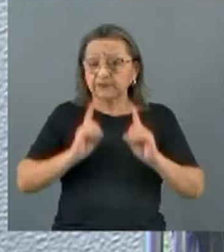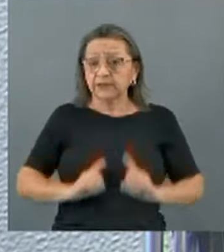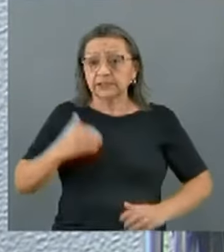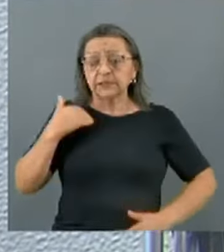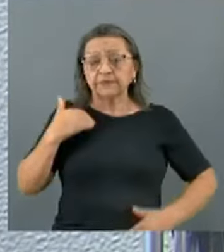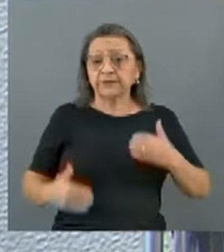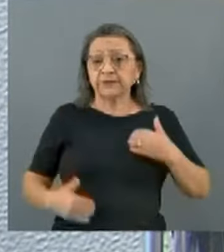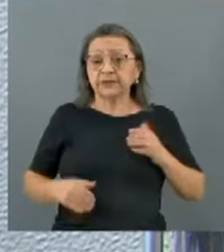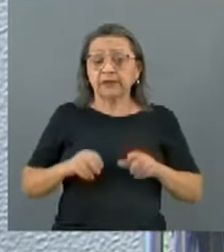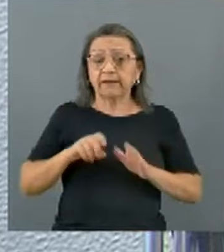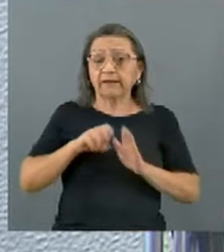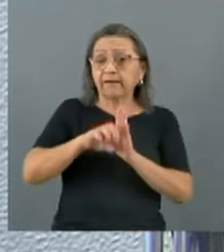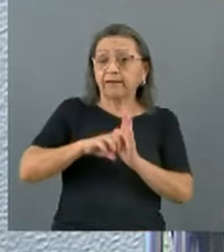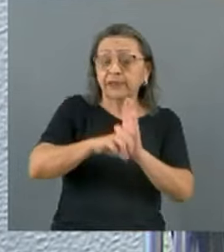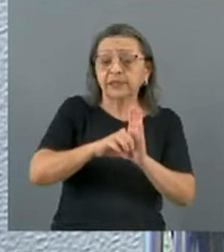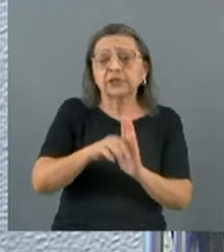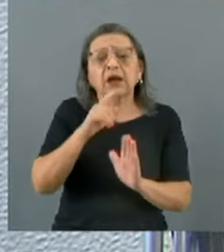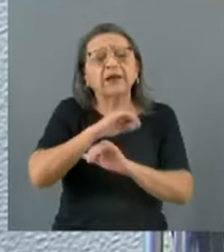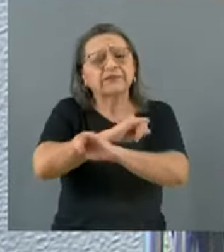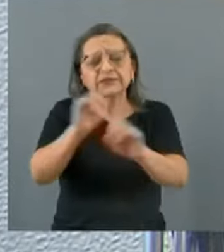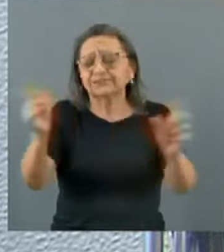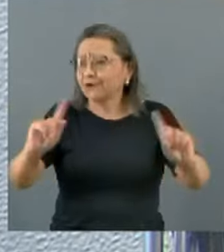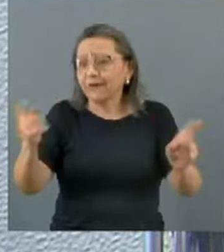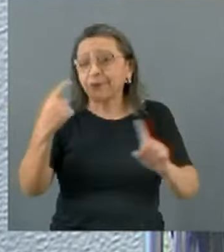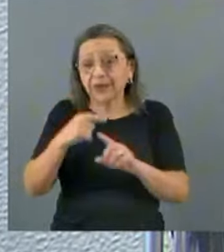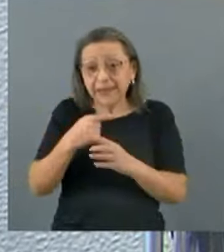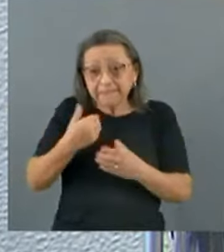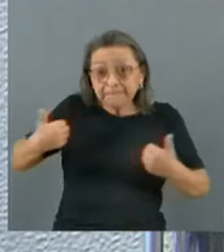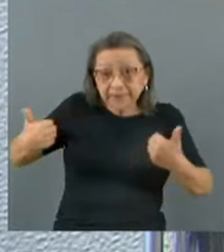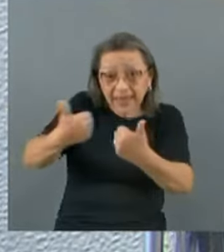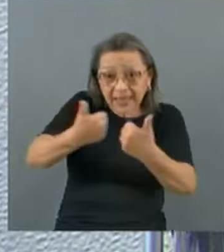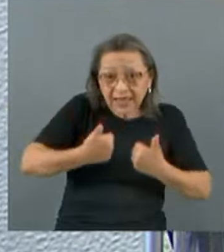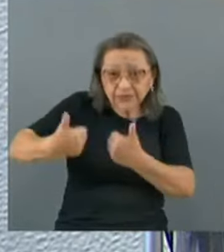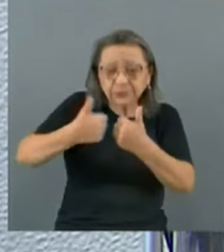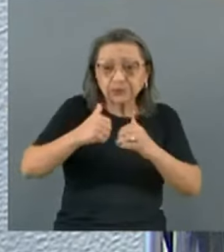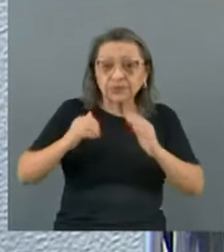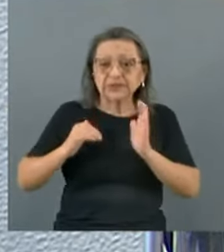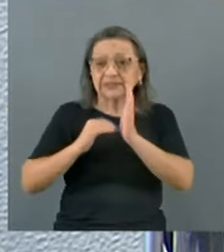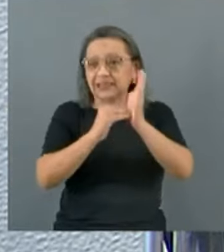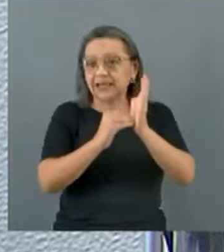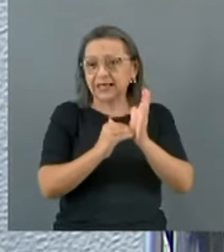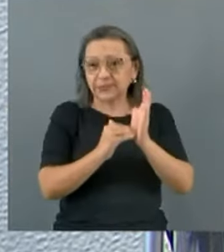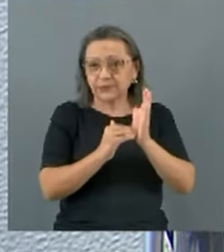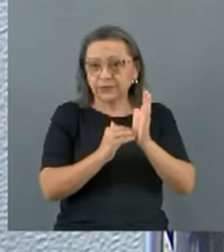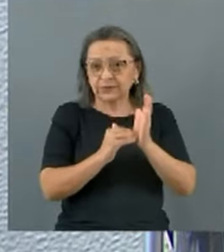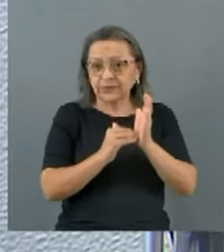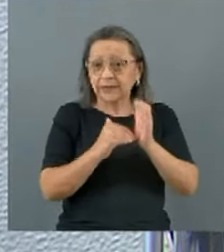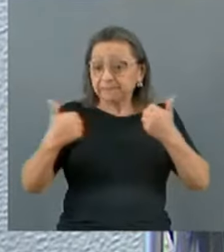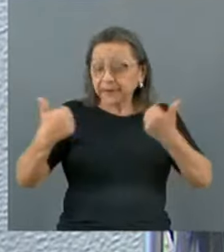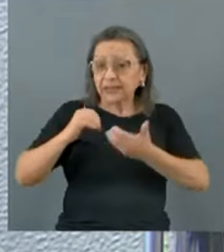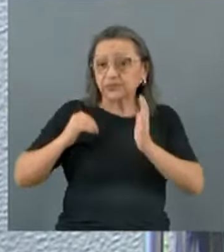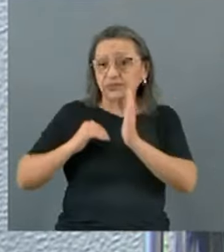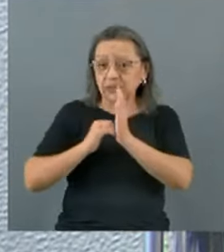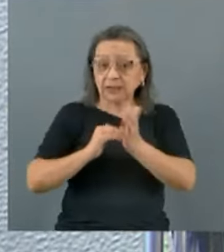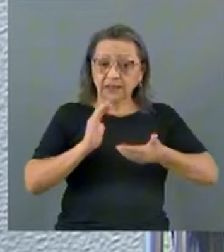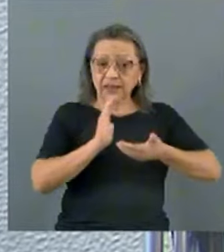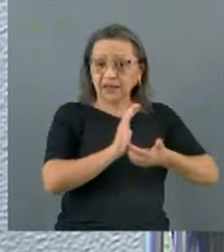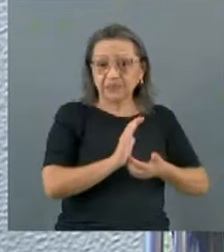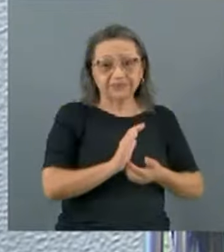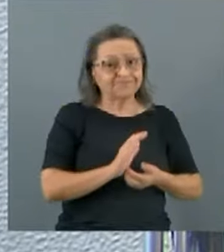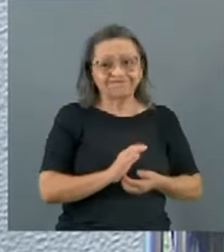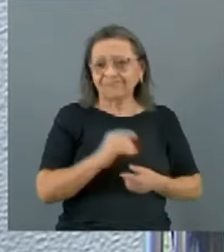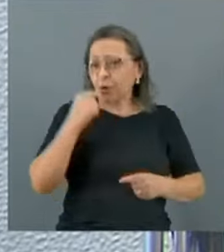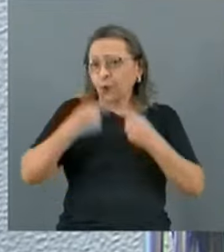que um cadeirante chegue ao Senado Federal. Vocês perceberam como é ao redor do Senado Federal, da Câmara dos Deputados? Como